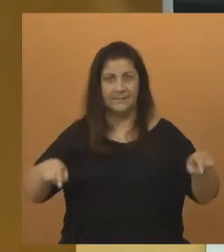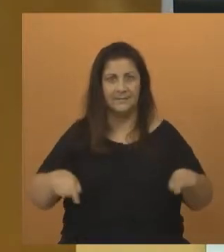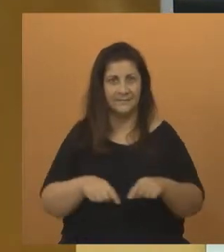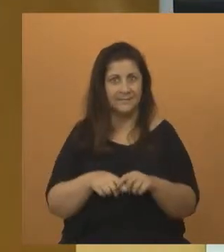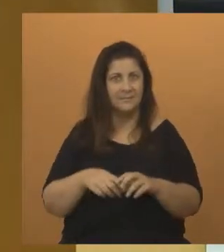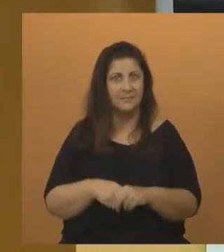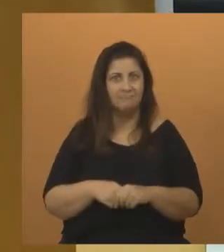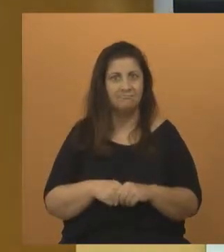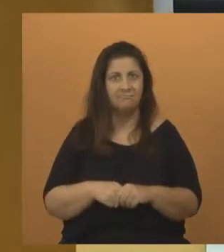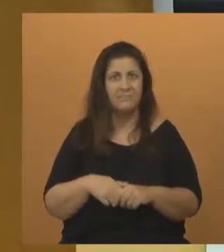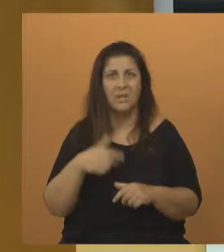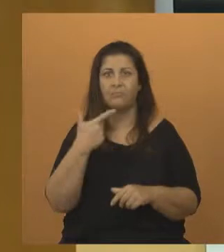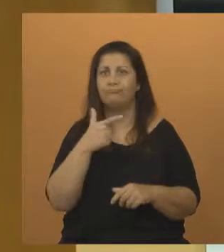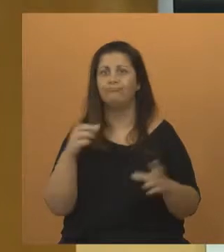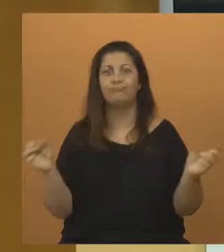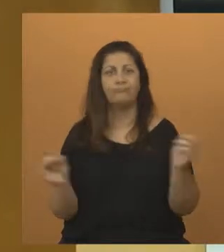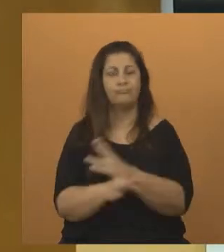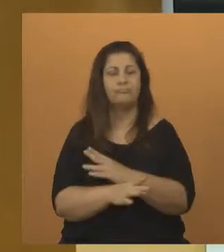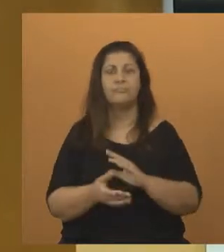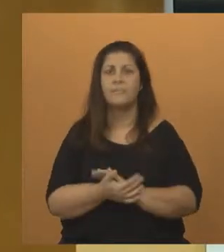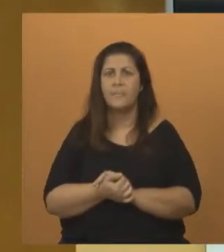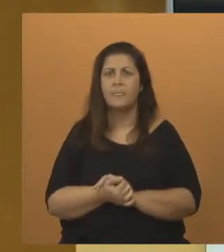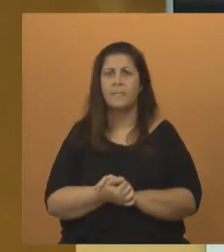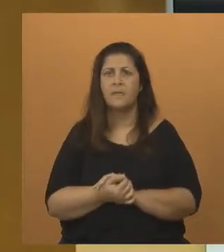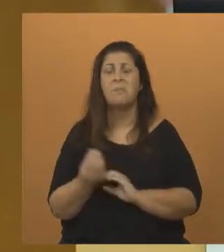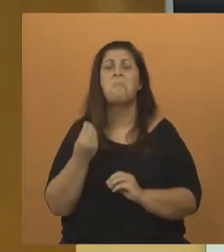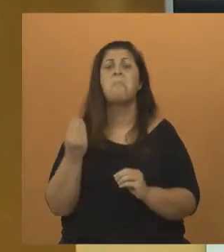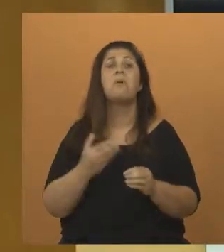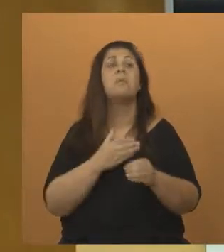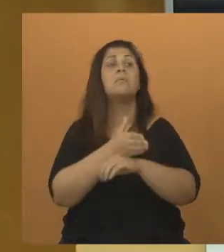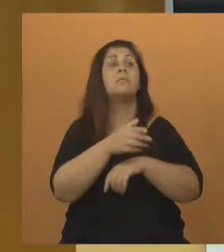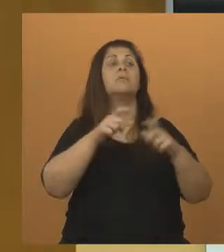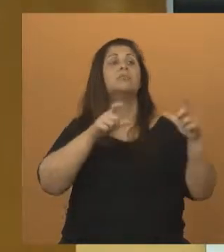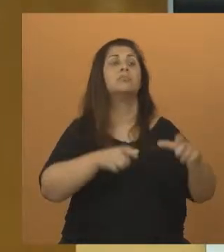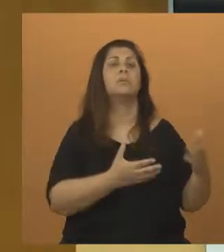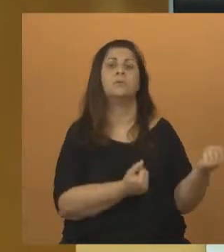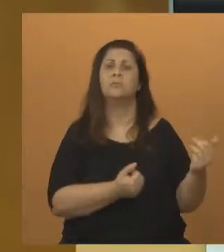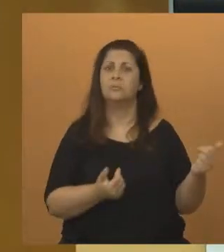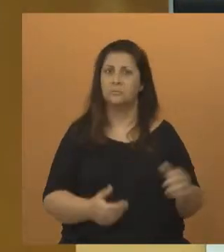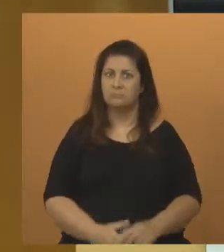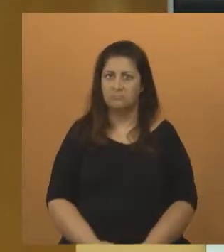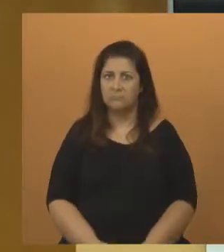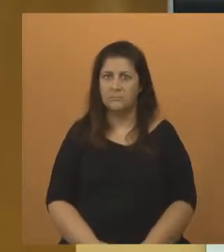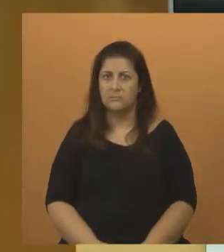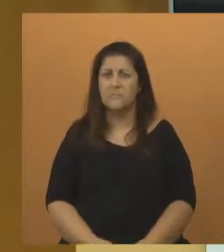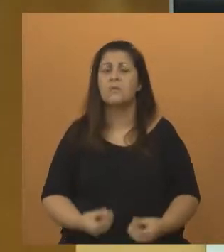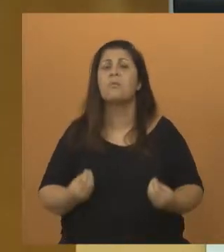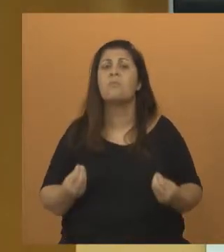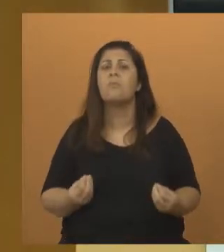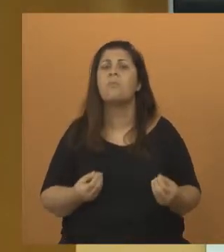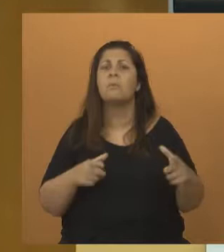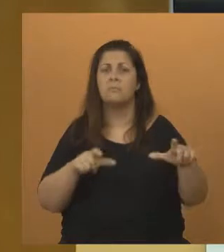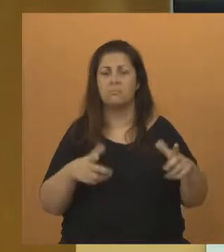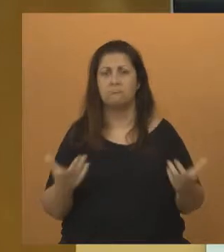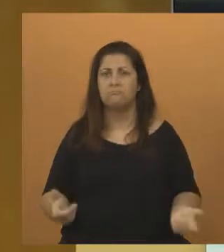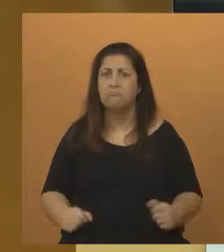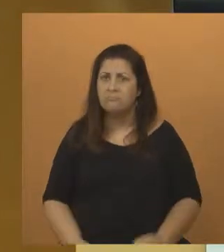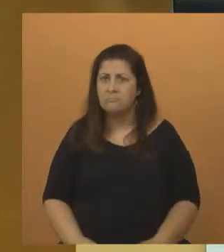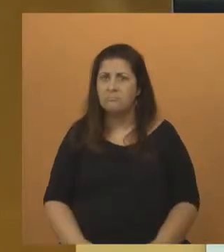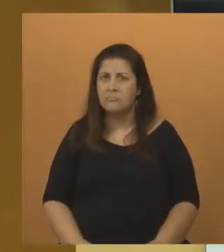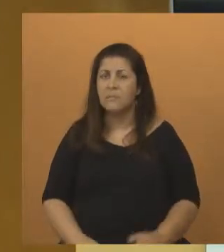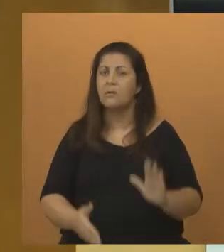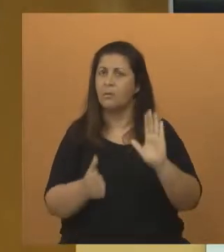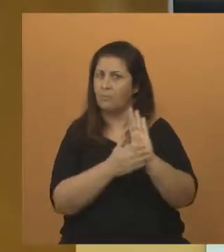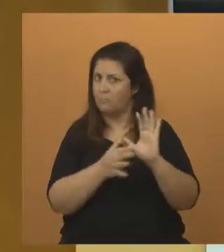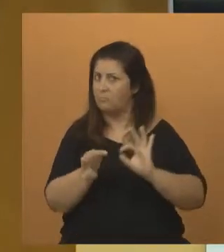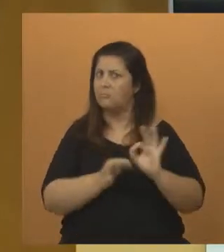Carrapatão, não se tem mais. E para onde vão os nossos jovens? Para onde vão? Então, esse